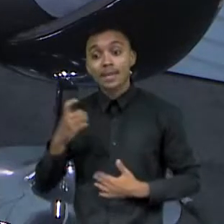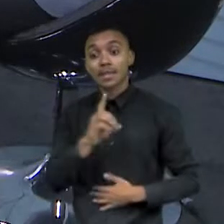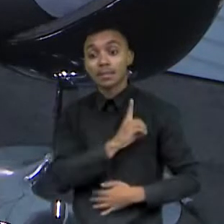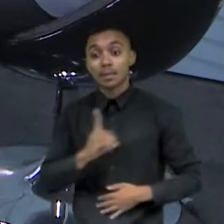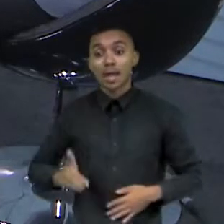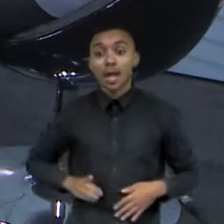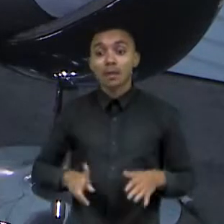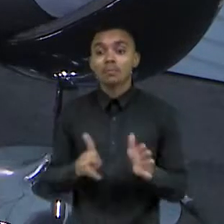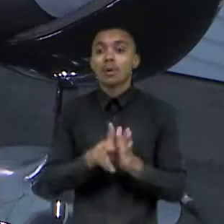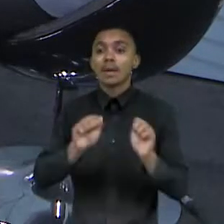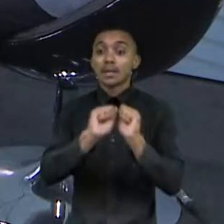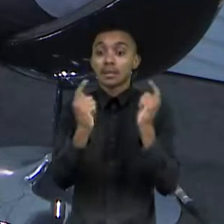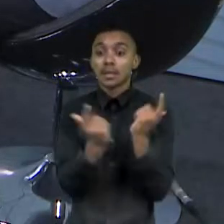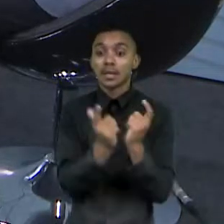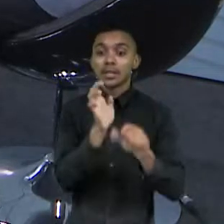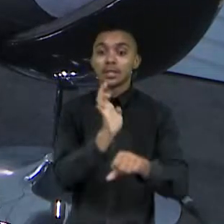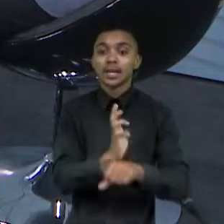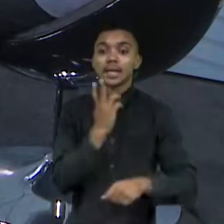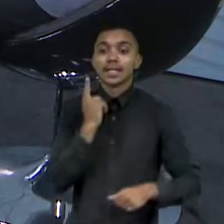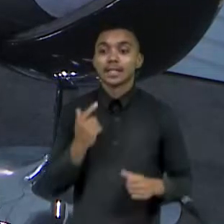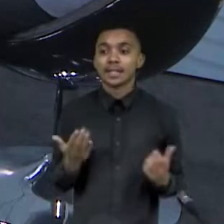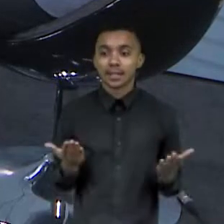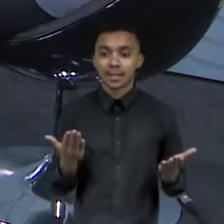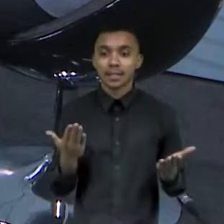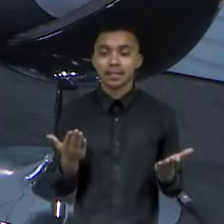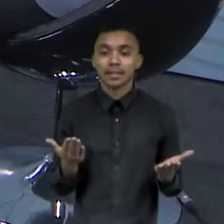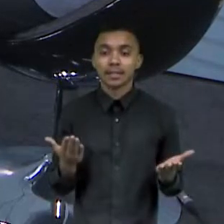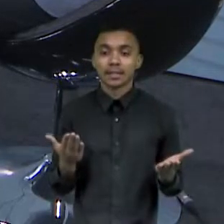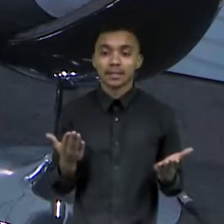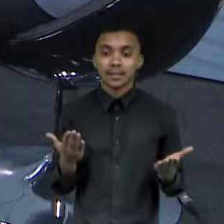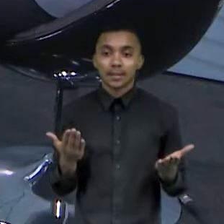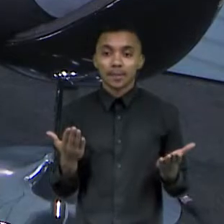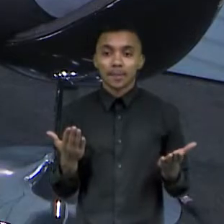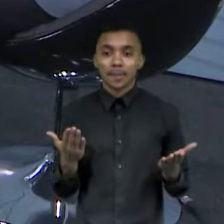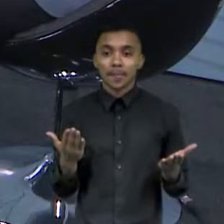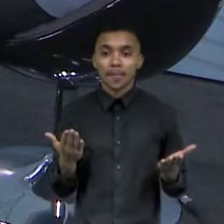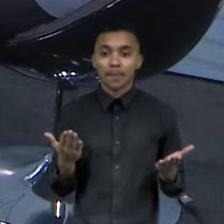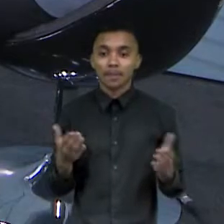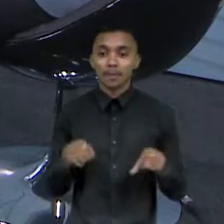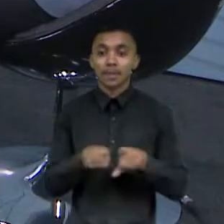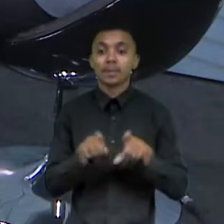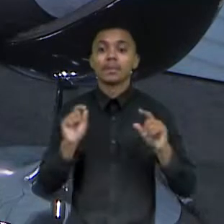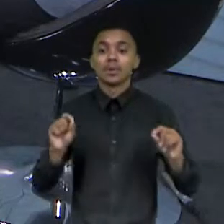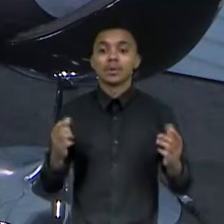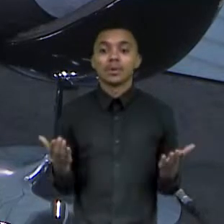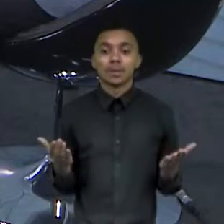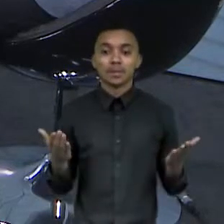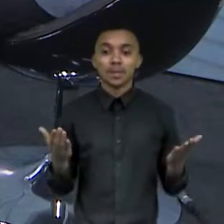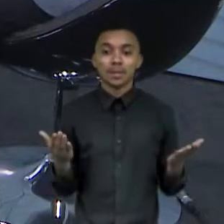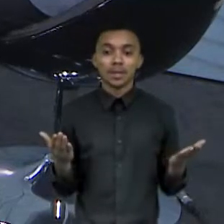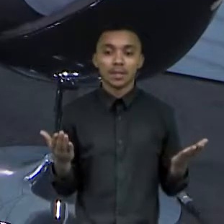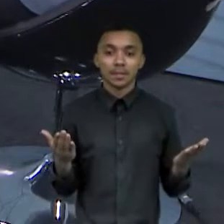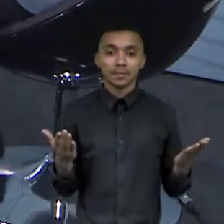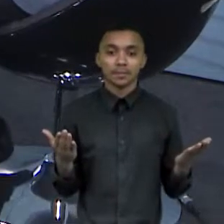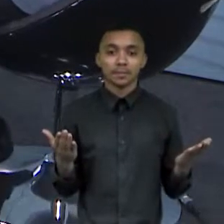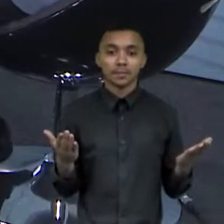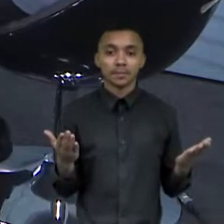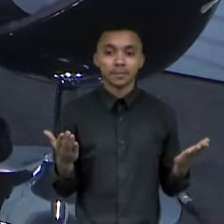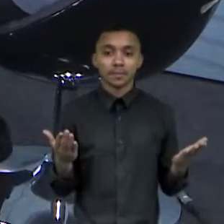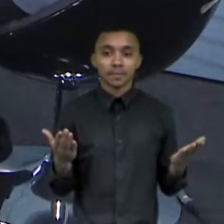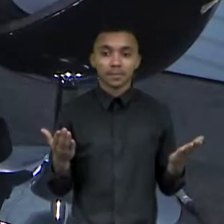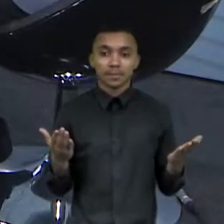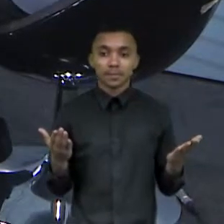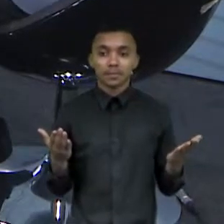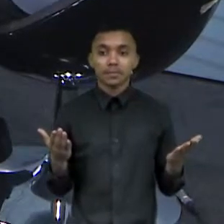e se vivia, inclusive, a Constituinte Estadual, quando foi colocada essa semente,